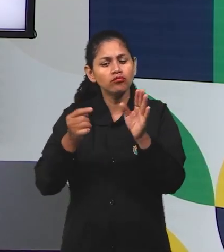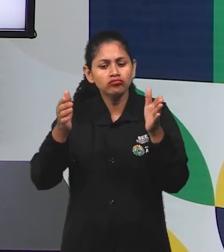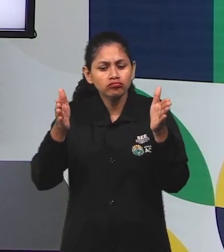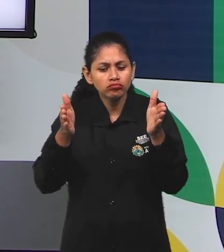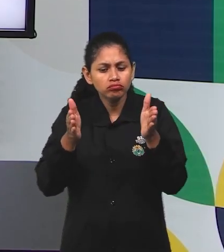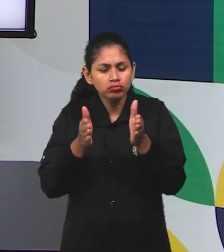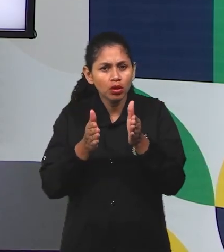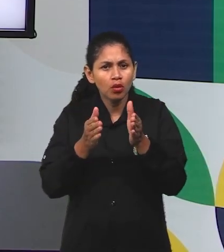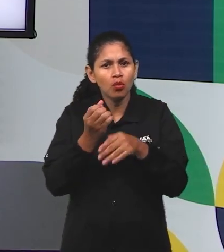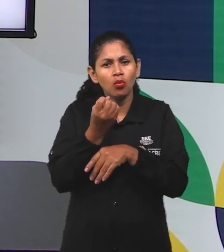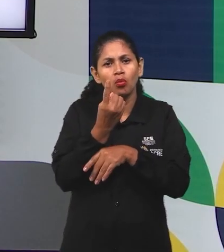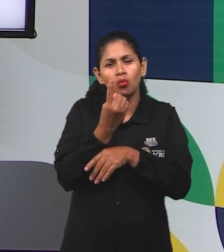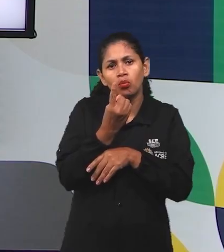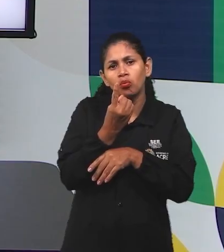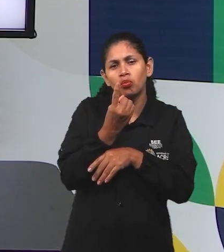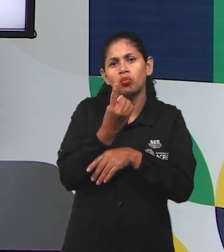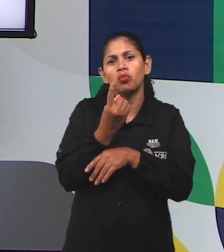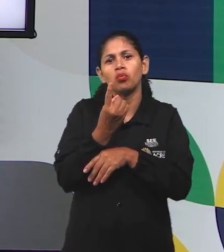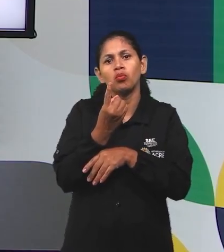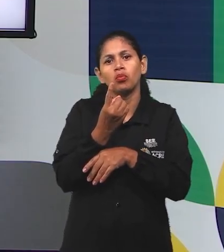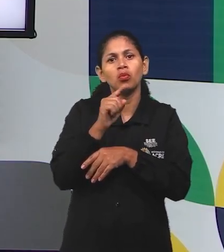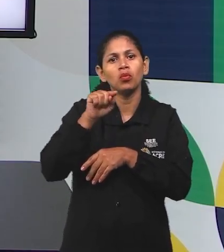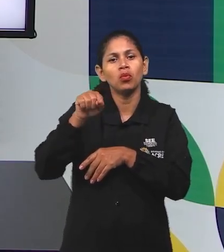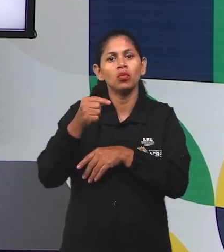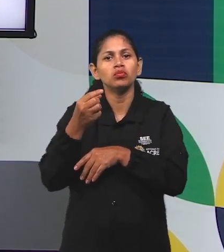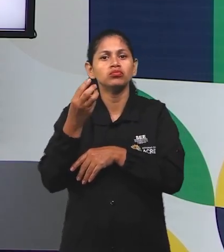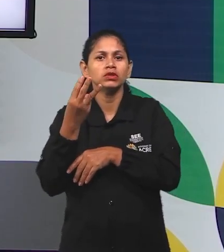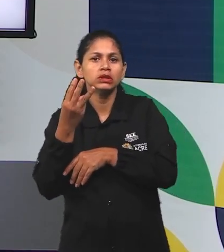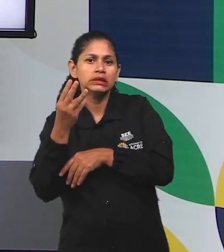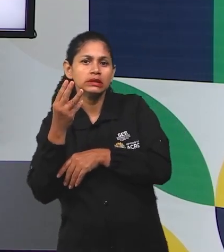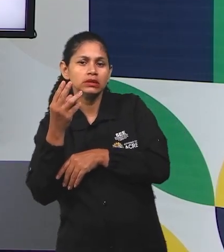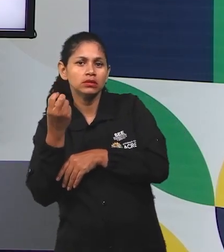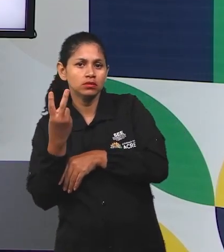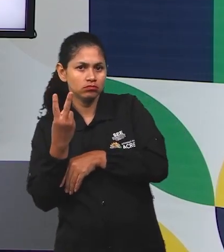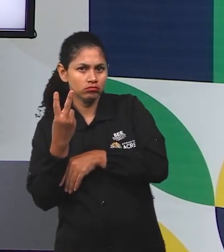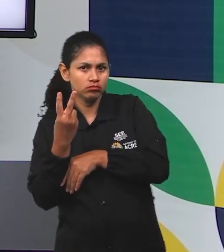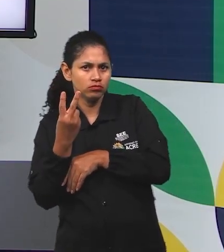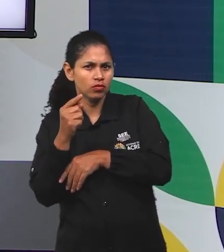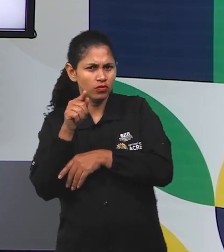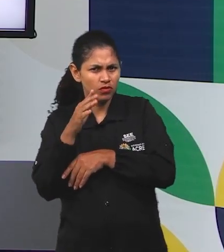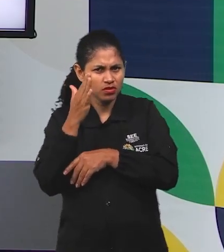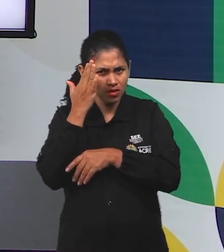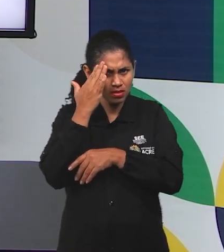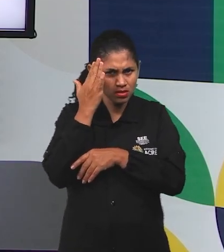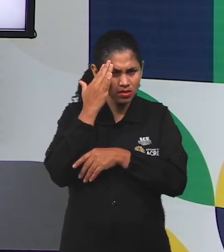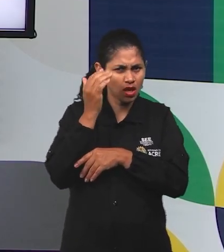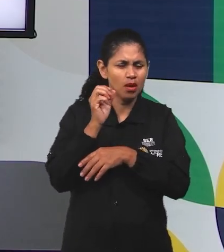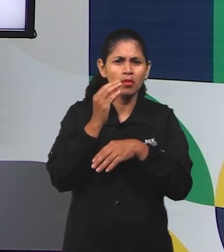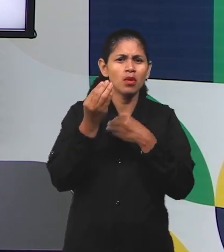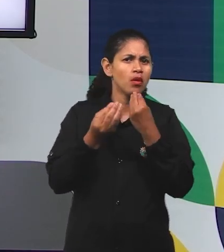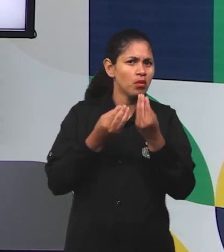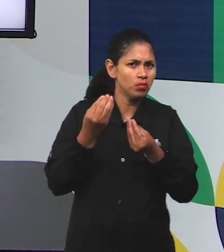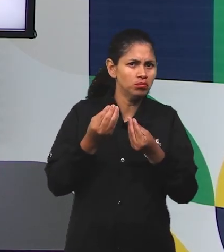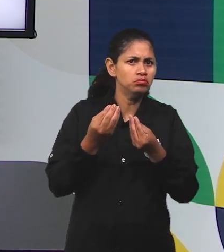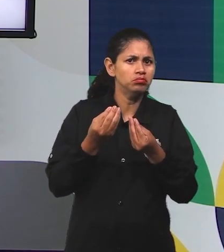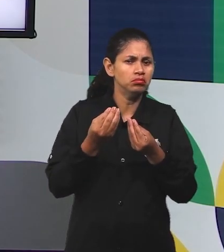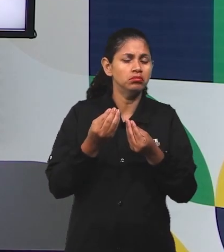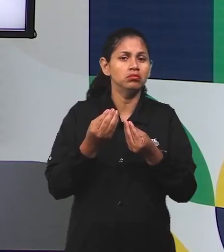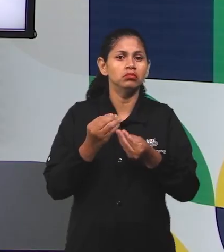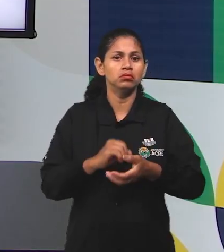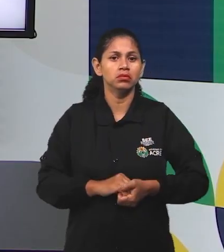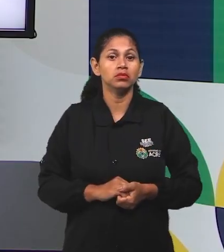de 1:32. Você sabe me dizer o que seria isso? Eu quero mostrar um